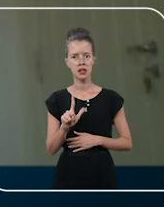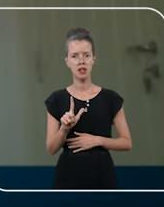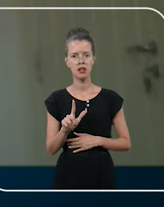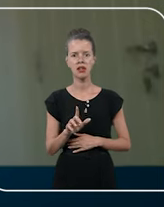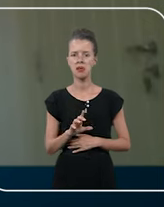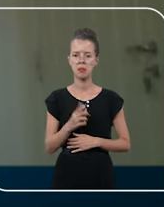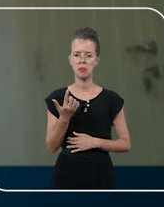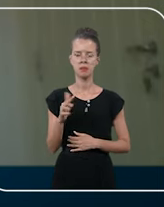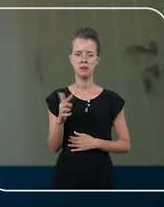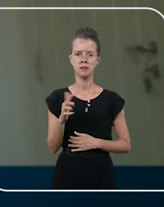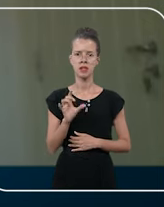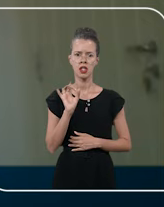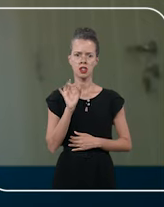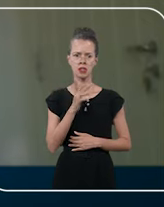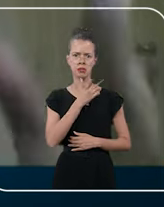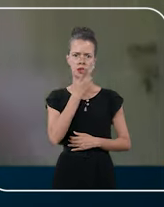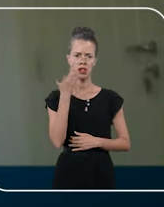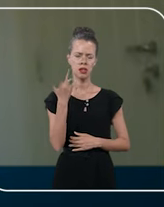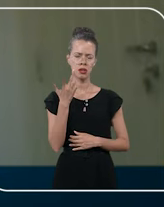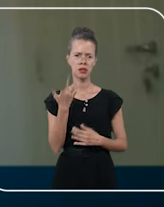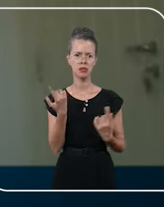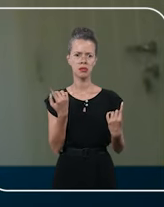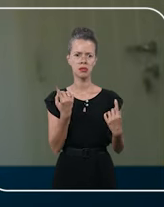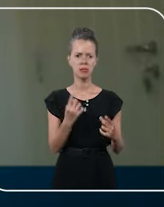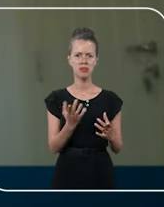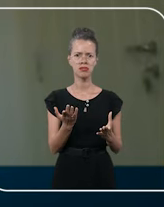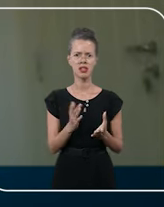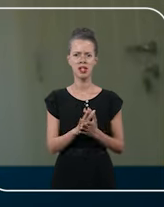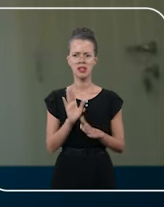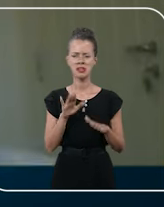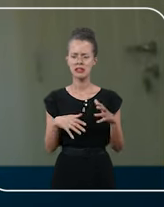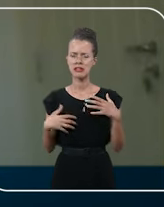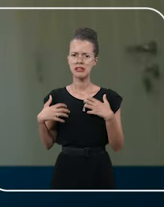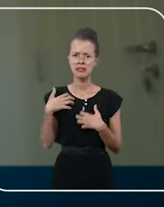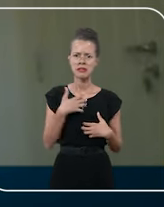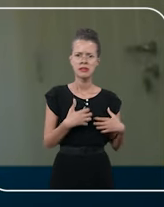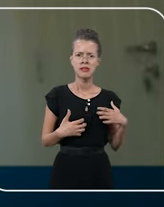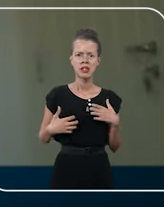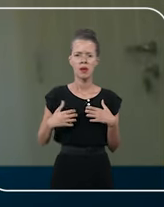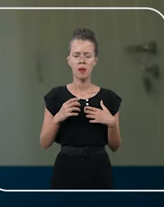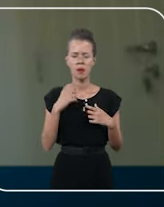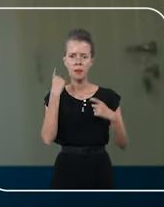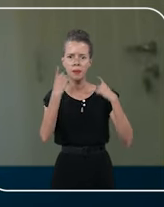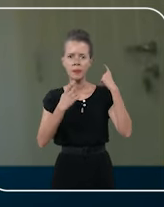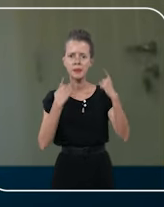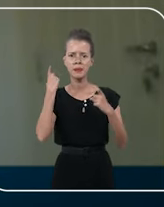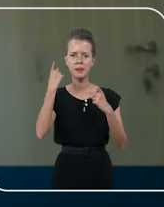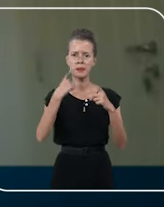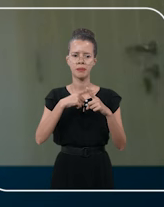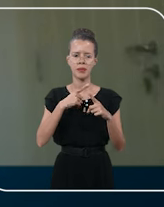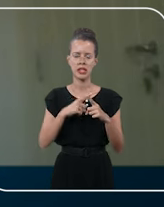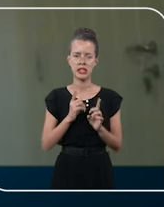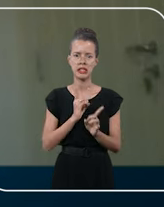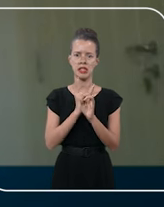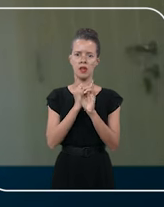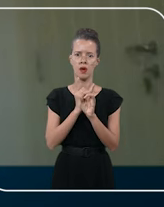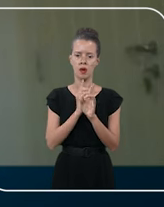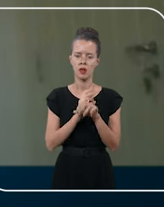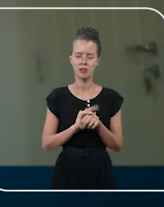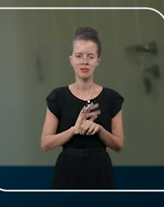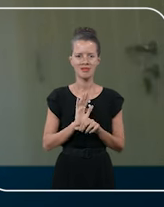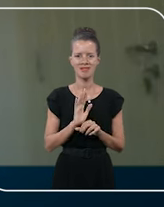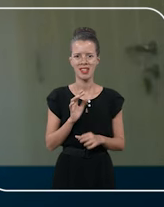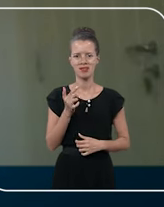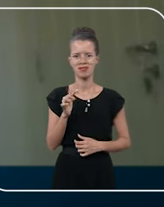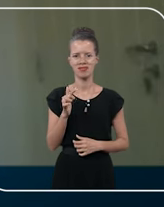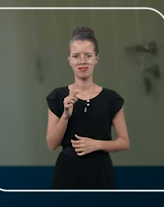aquela pessoa, talvez uma pequena aflição ou uma preocupação por conta do diagnóstico que foi feito. Porém, nós